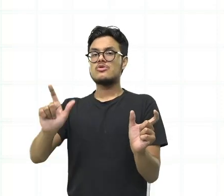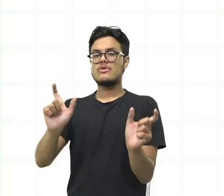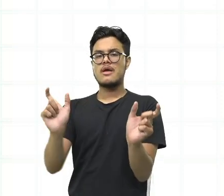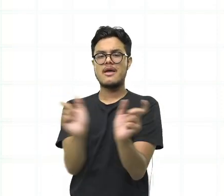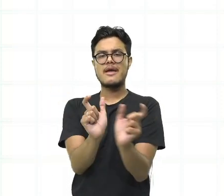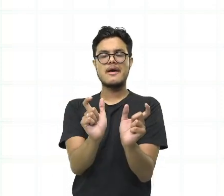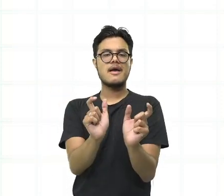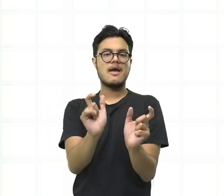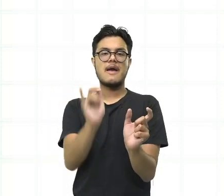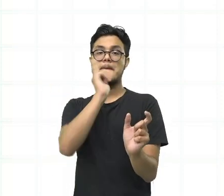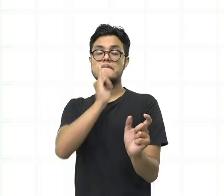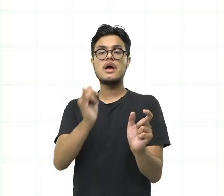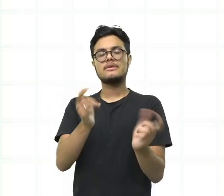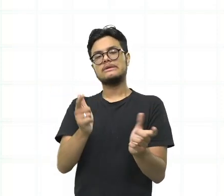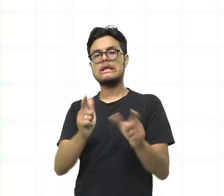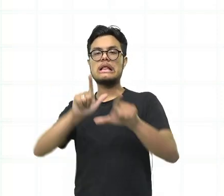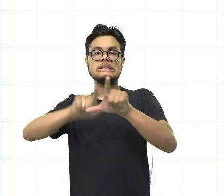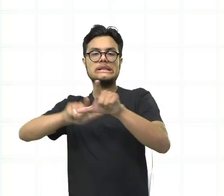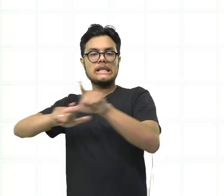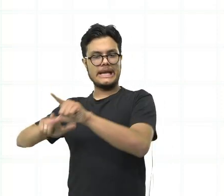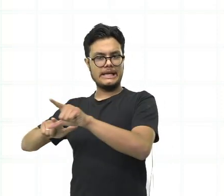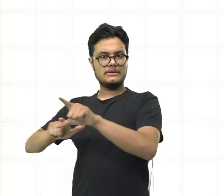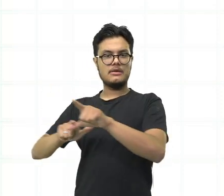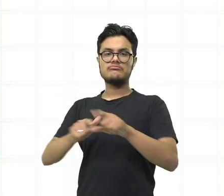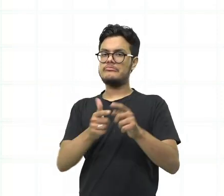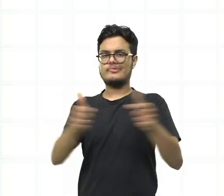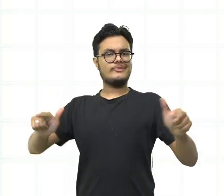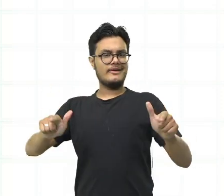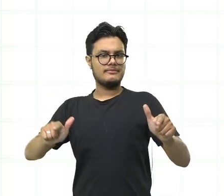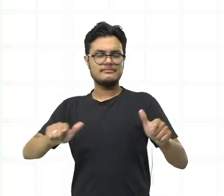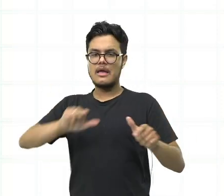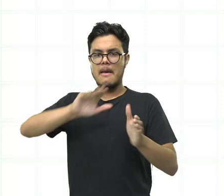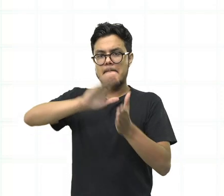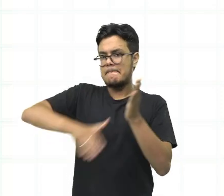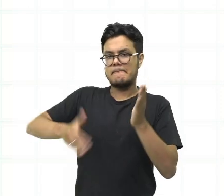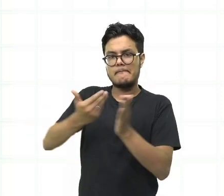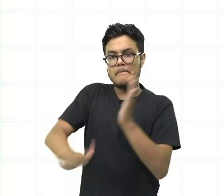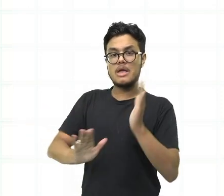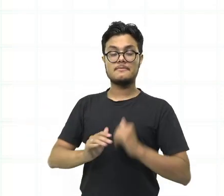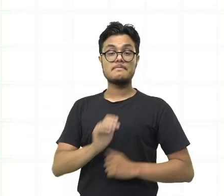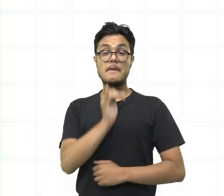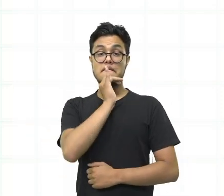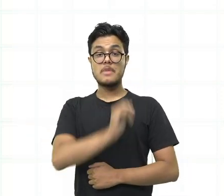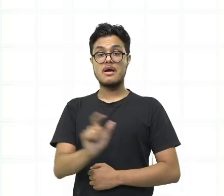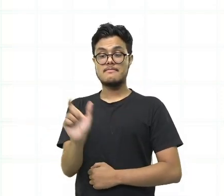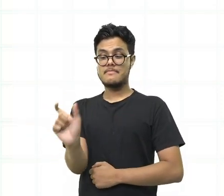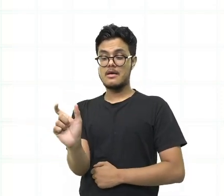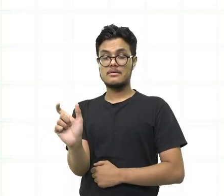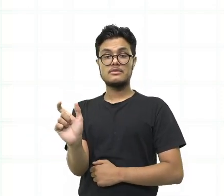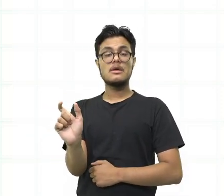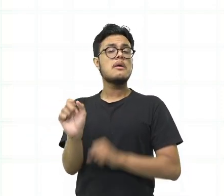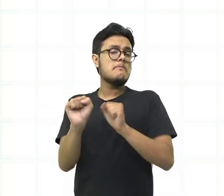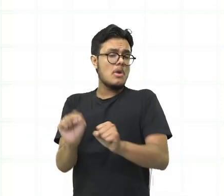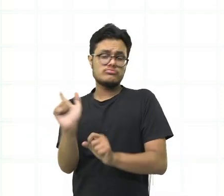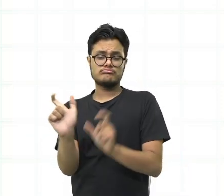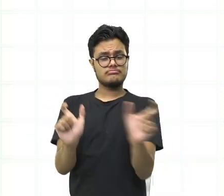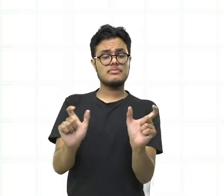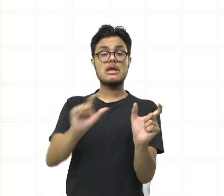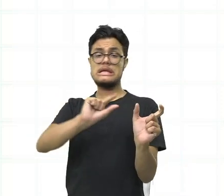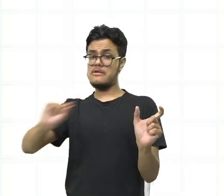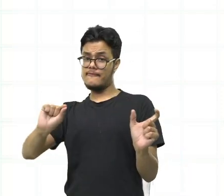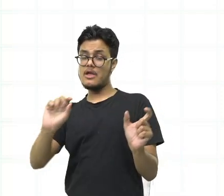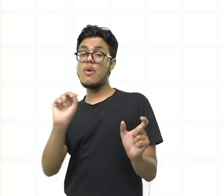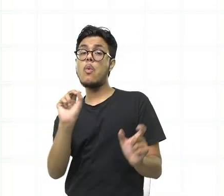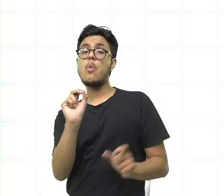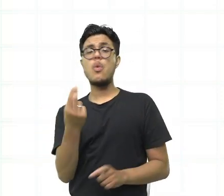ou perda de fonema. Os radicais podem ser unidos com ou sem hífen, o que